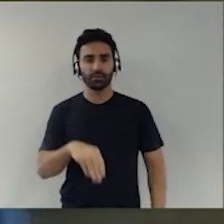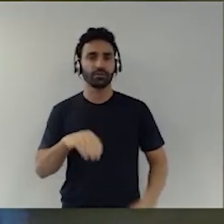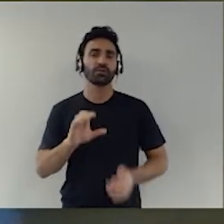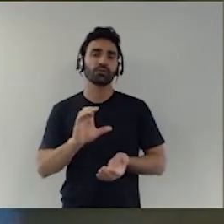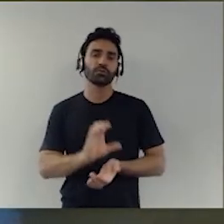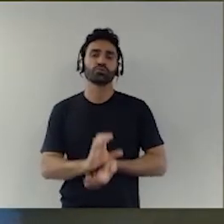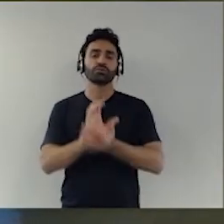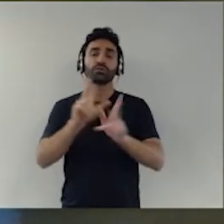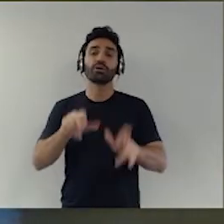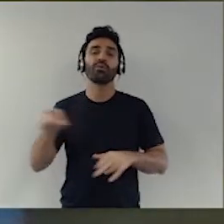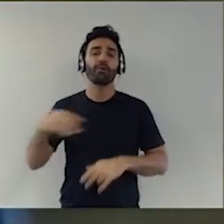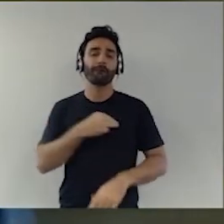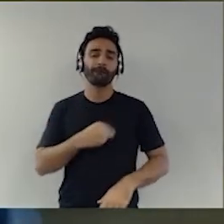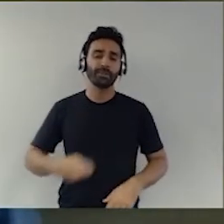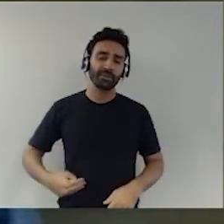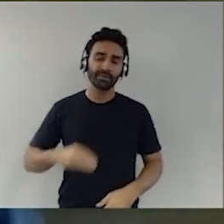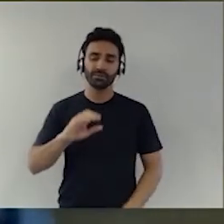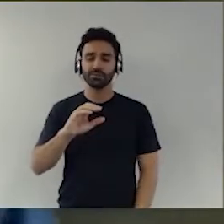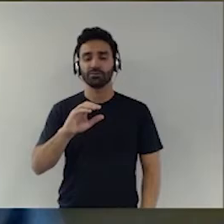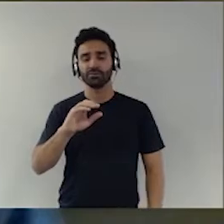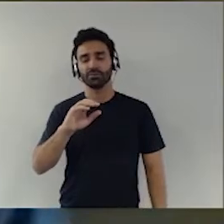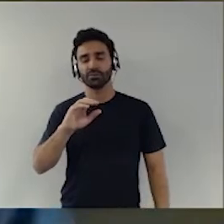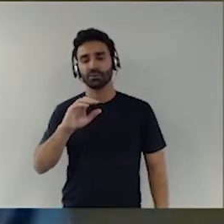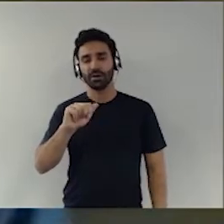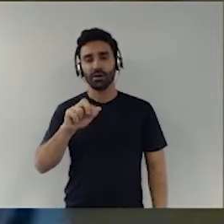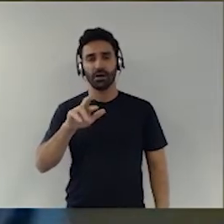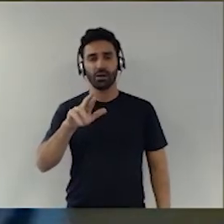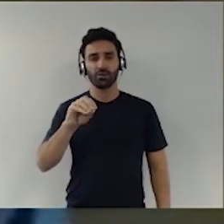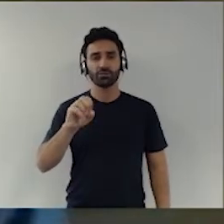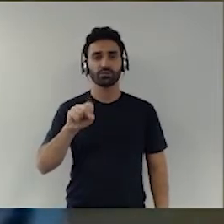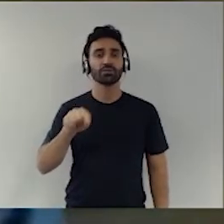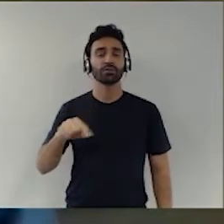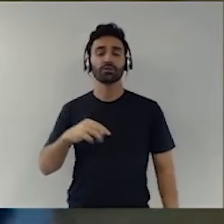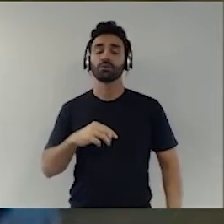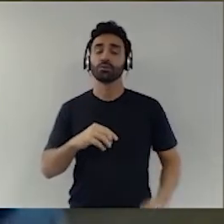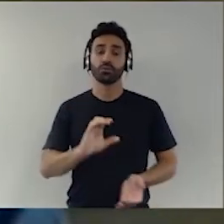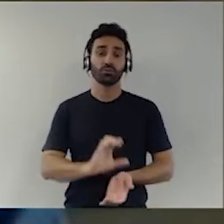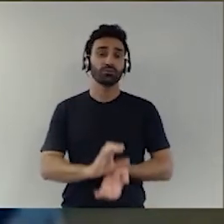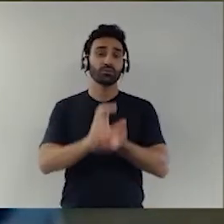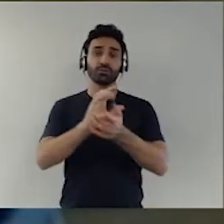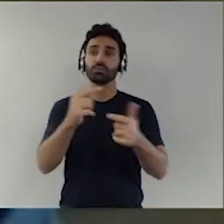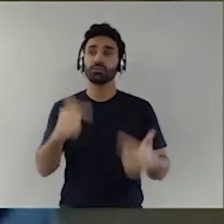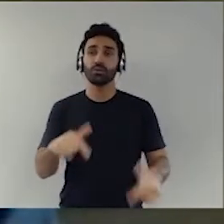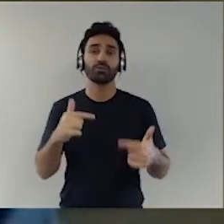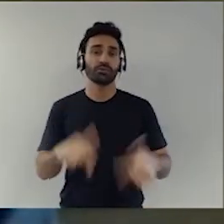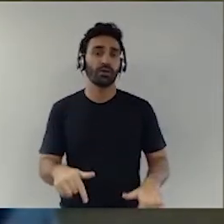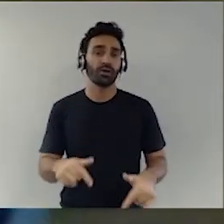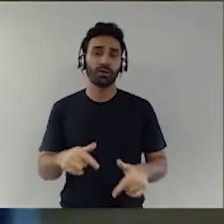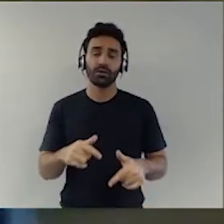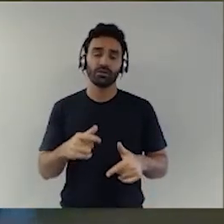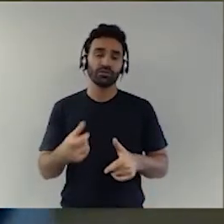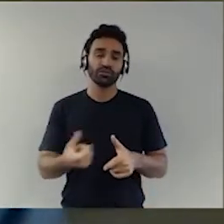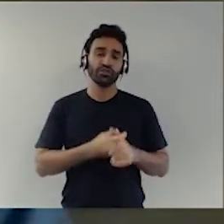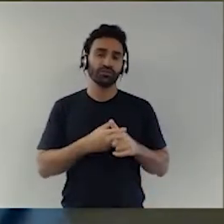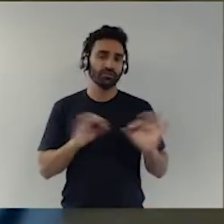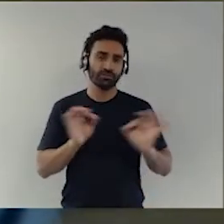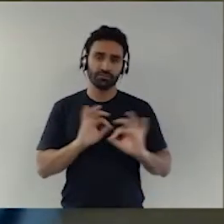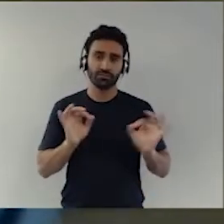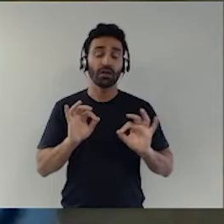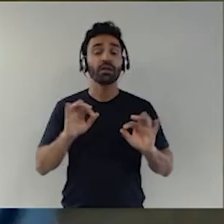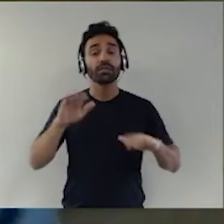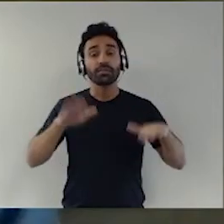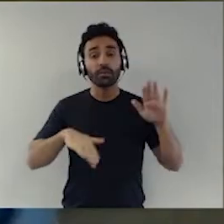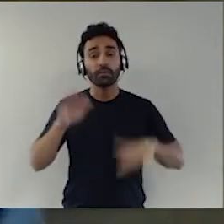como diz o ministro, sempre ministro Carlos Aires Brito, a Constituição não tem déficit normativo, ela tem déficit